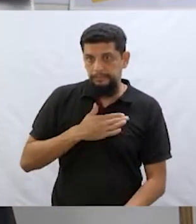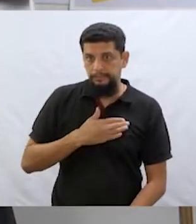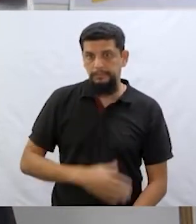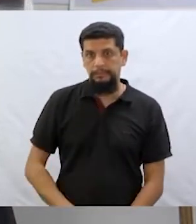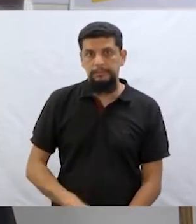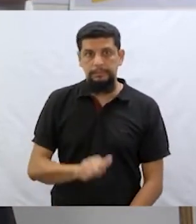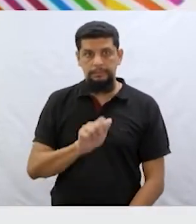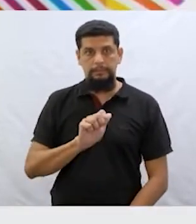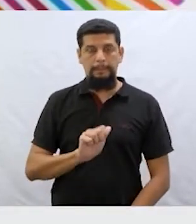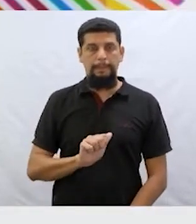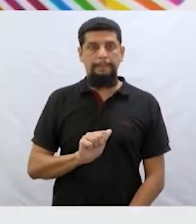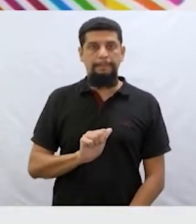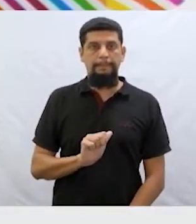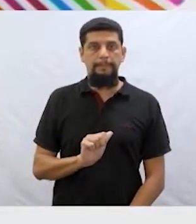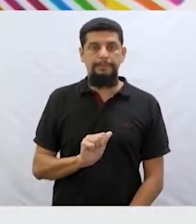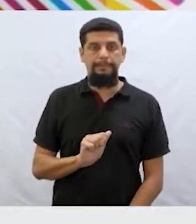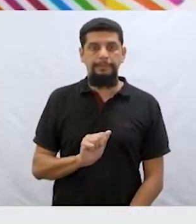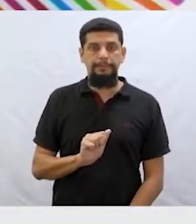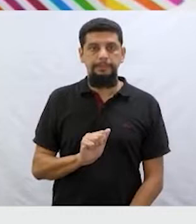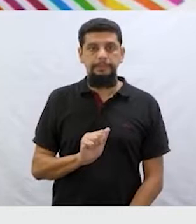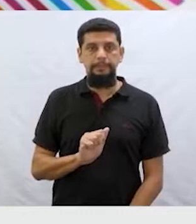junto comigo. Este é o A,